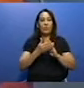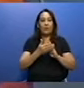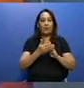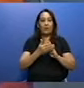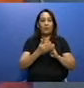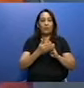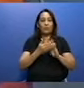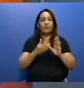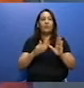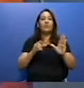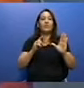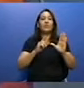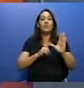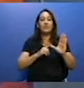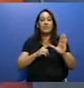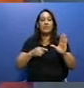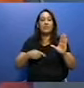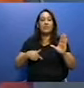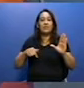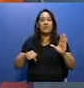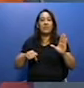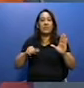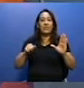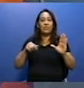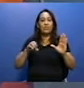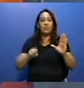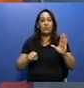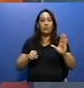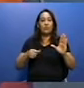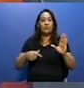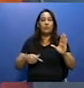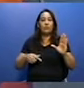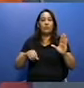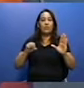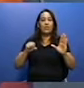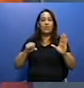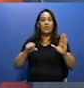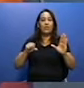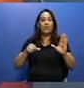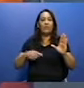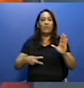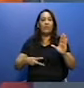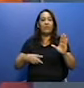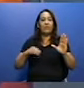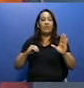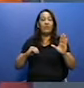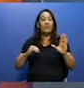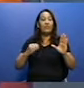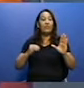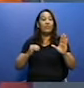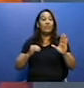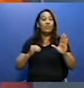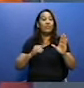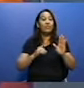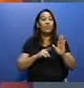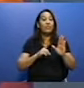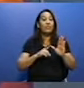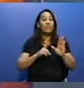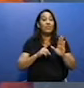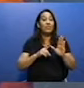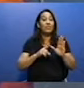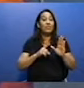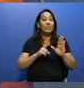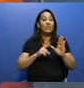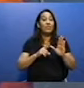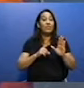vezes. 17, 18, 19, 20. É a quinta vez que